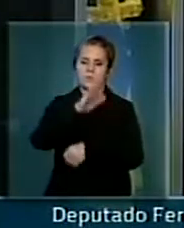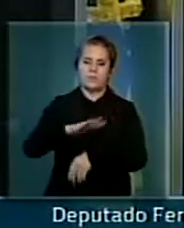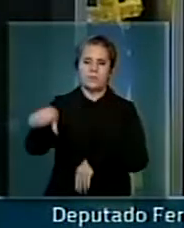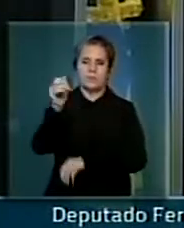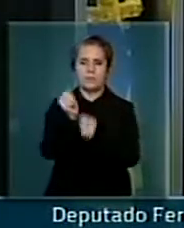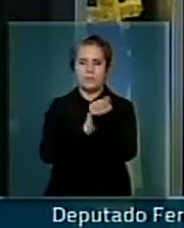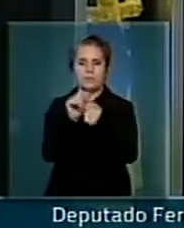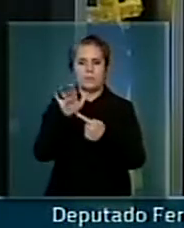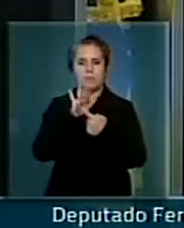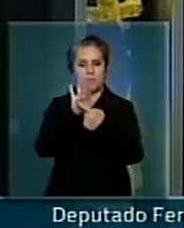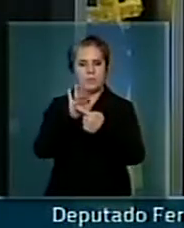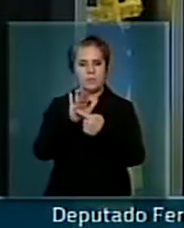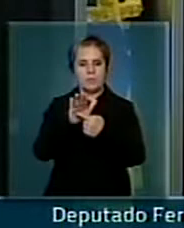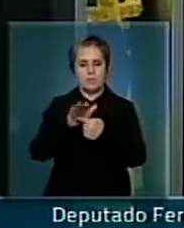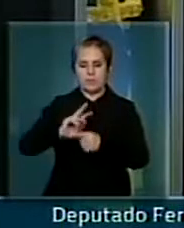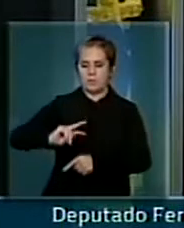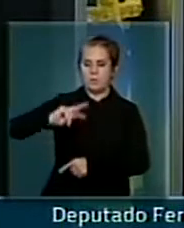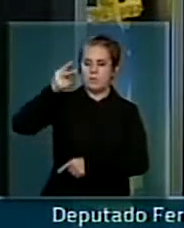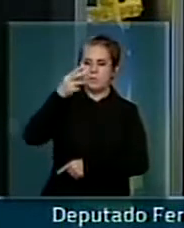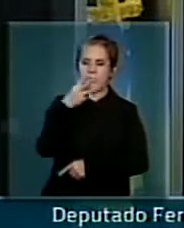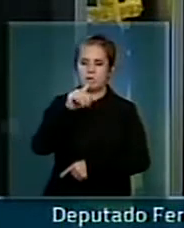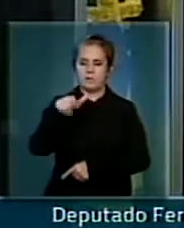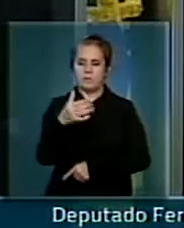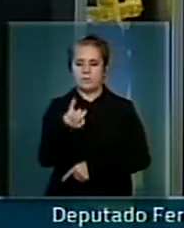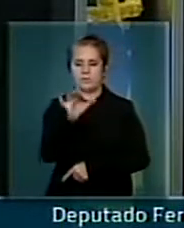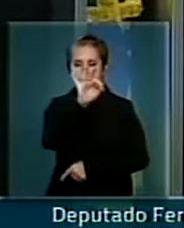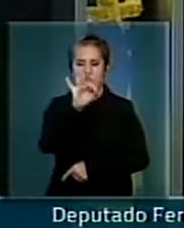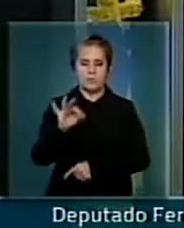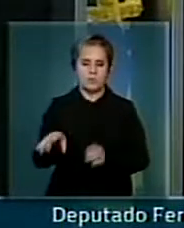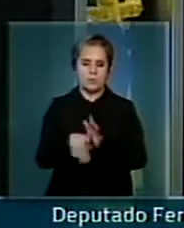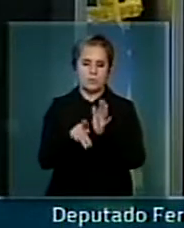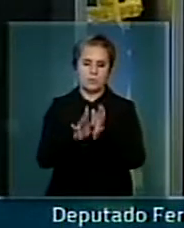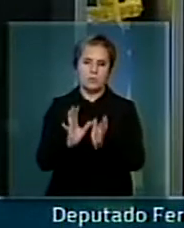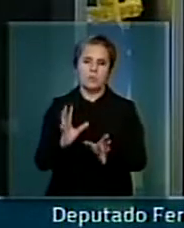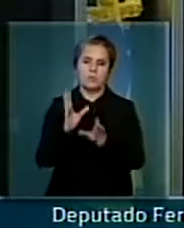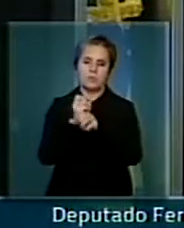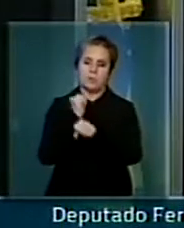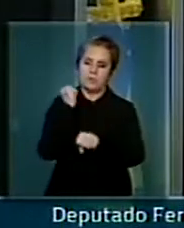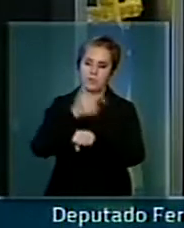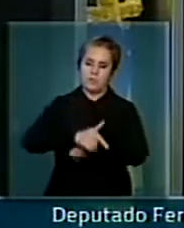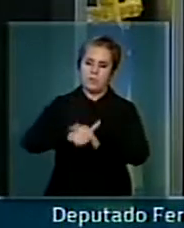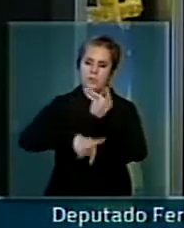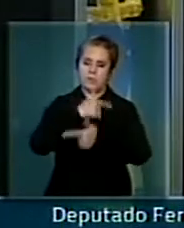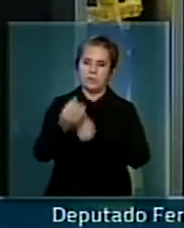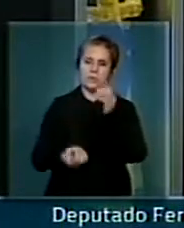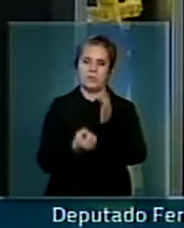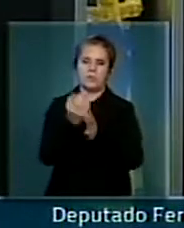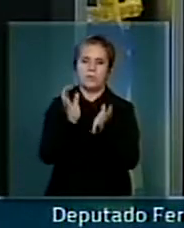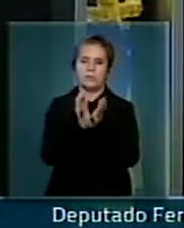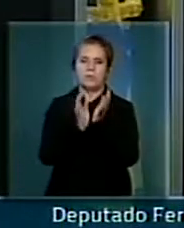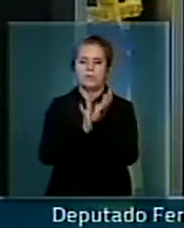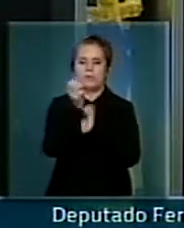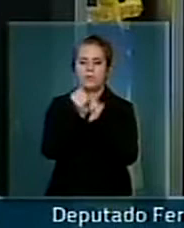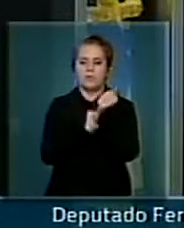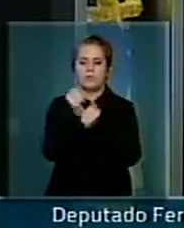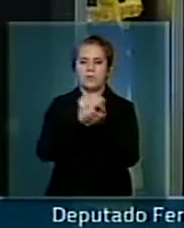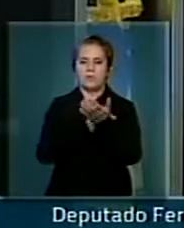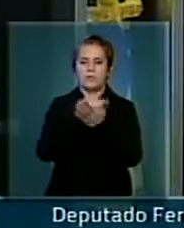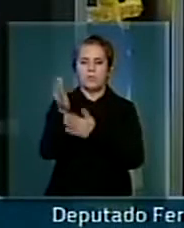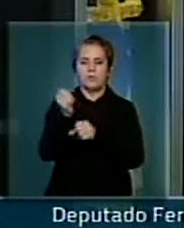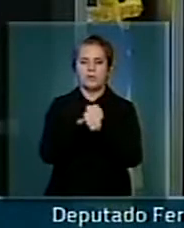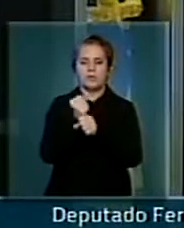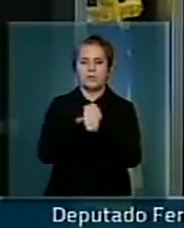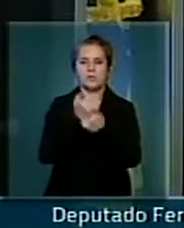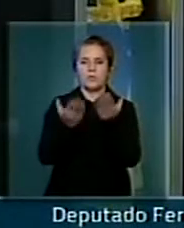apontam o crescimento de 3,6% do volume de empregos gerados no setor desde o início do ano, em comparação com o